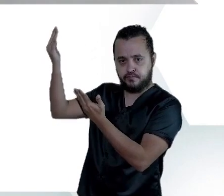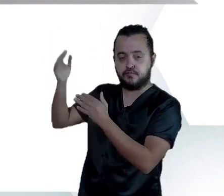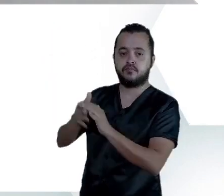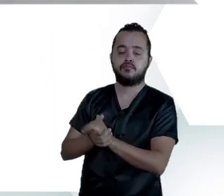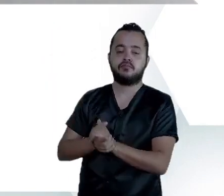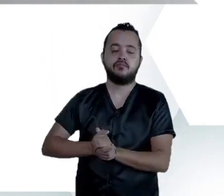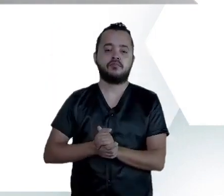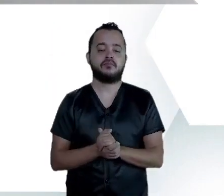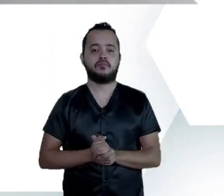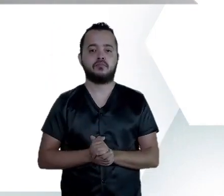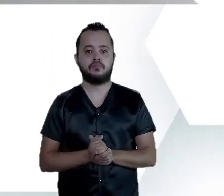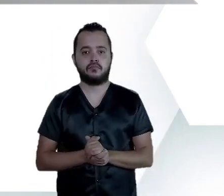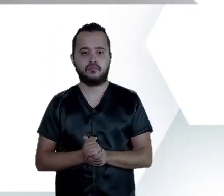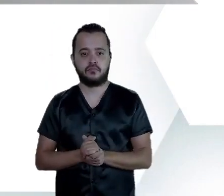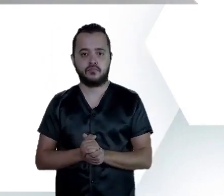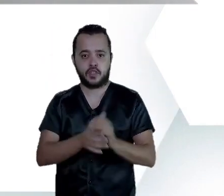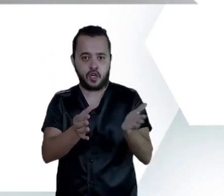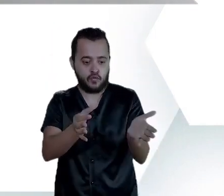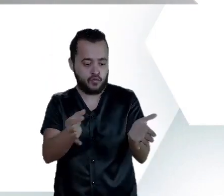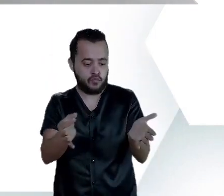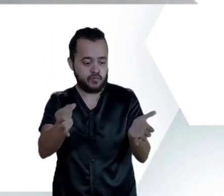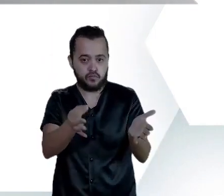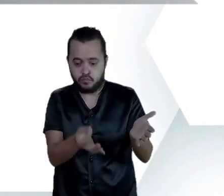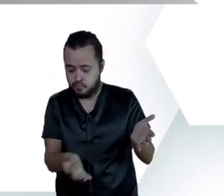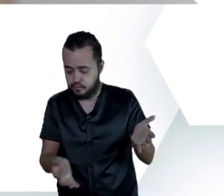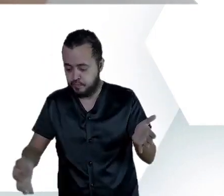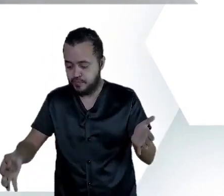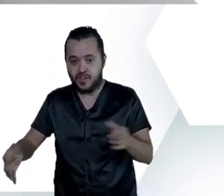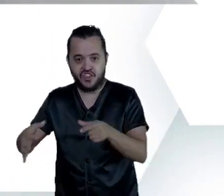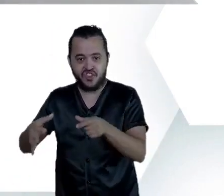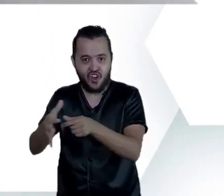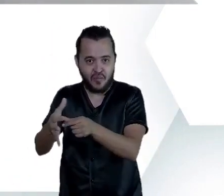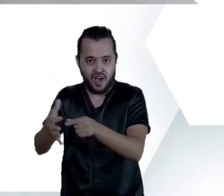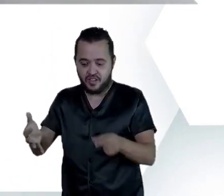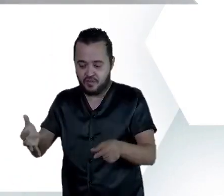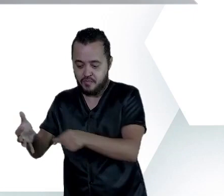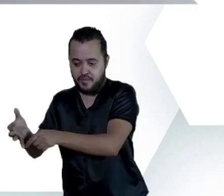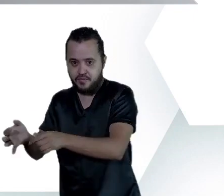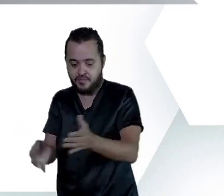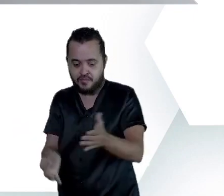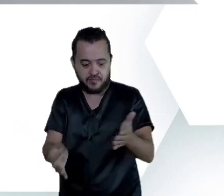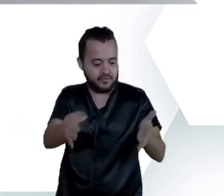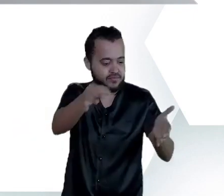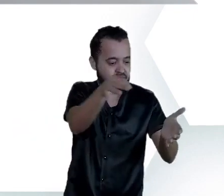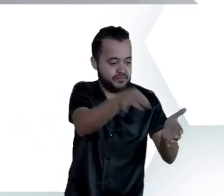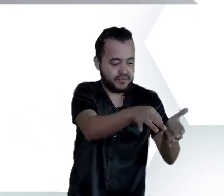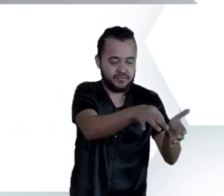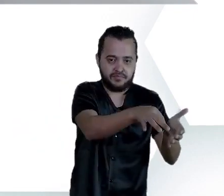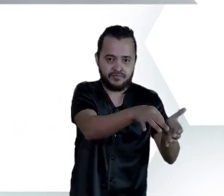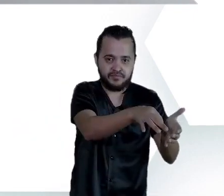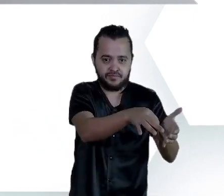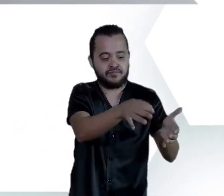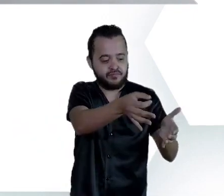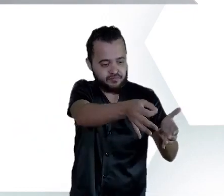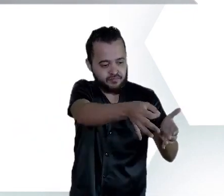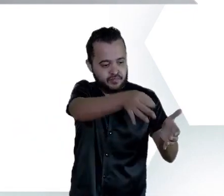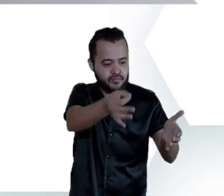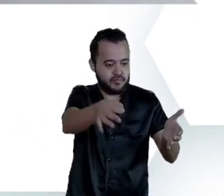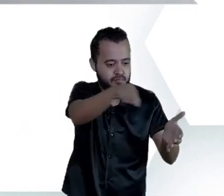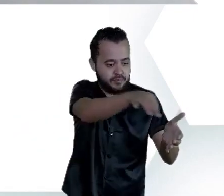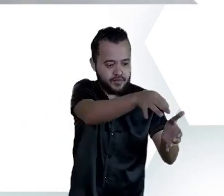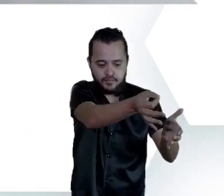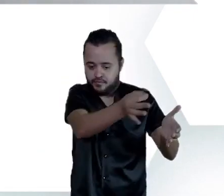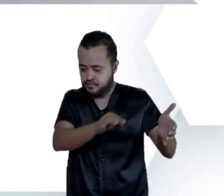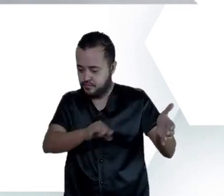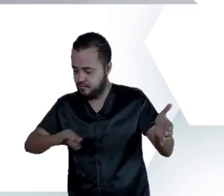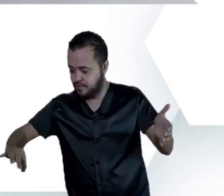de medição, onde que você vai estar colocando na tomada, e você tem também o borne né, que você vai estar encaixando justamente no